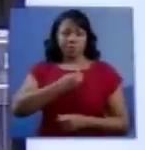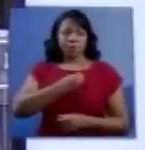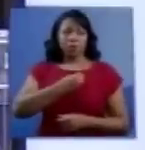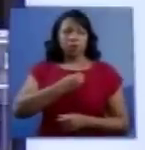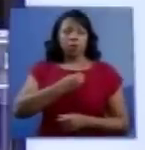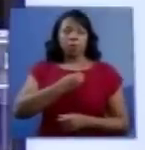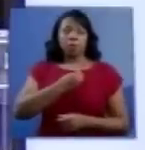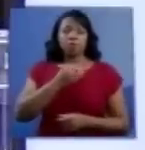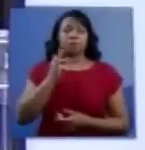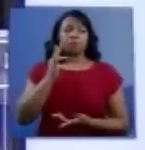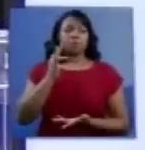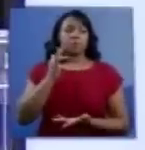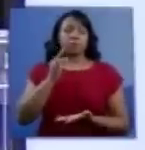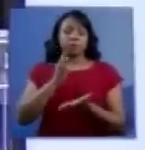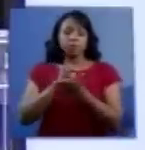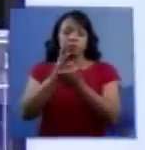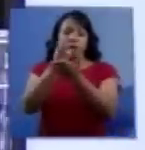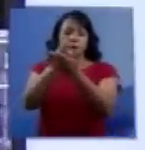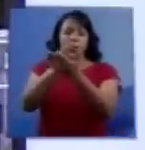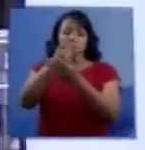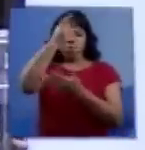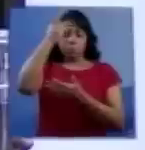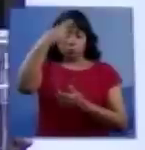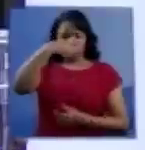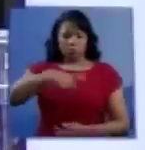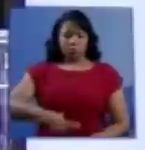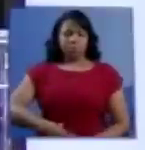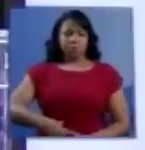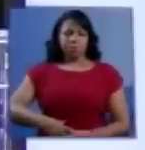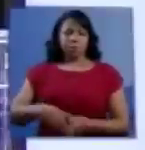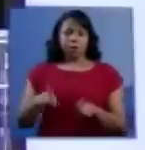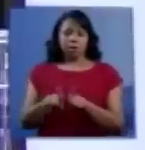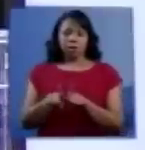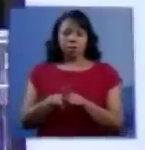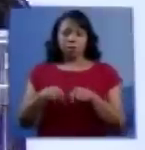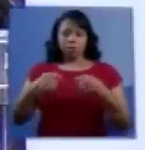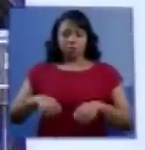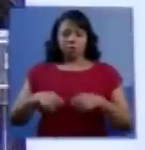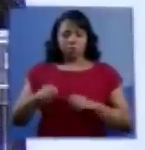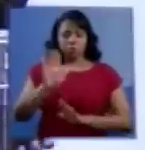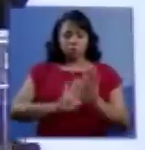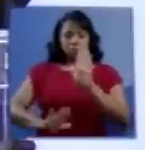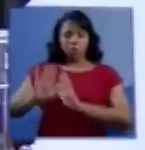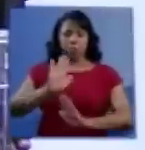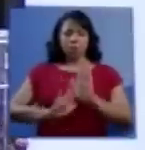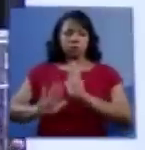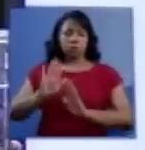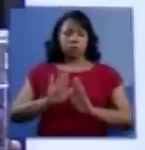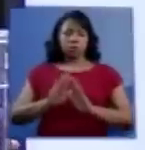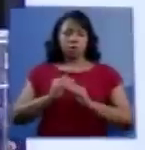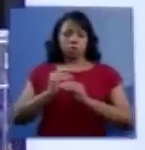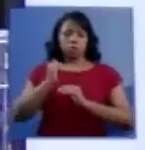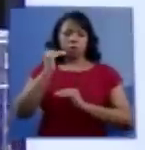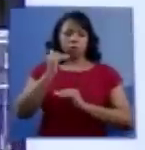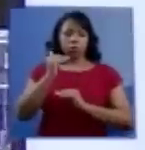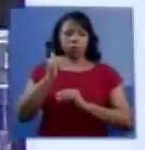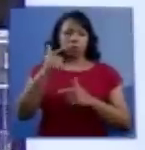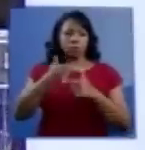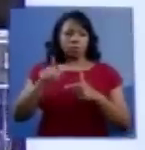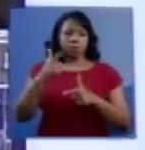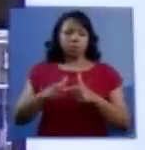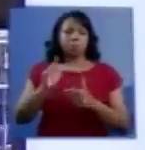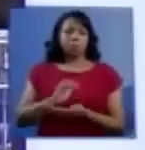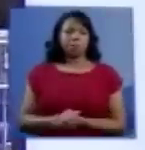será um sempre um ser humano e que precisa Então de cuidado e sobretudo neste